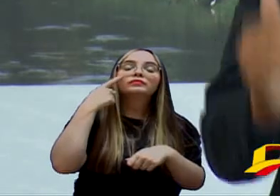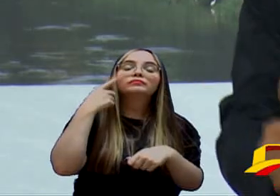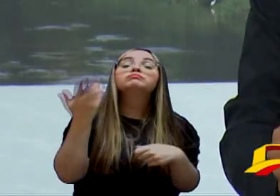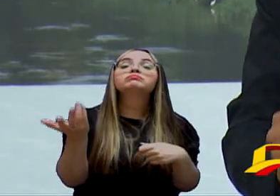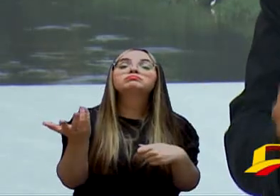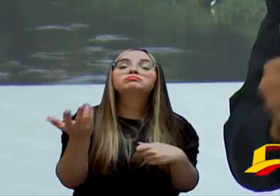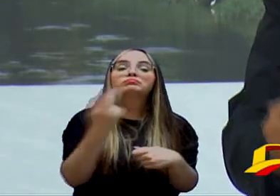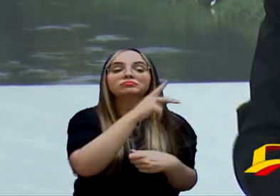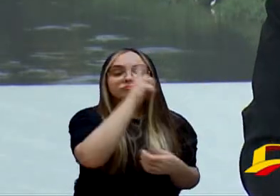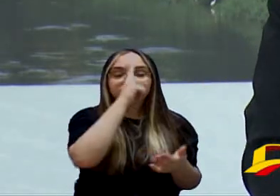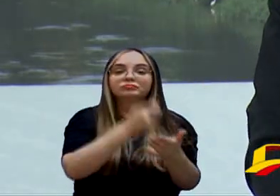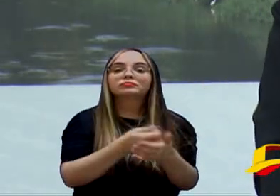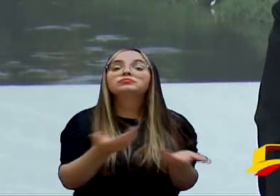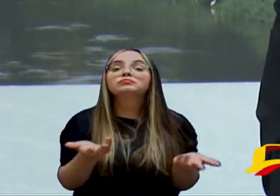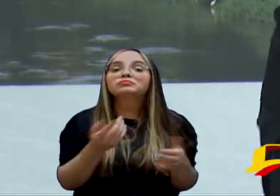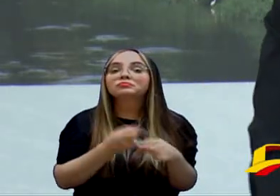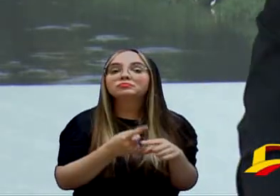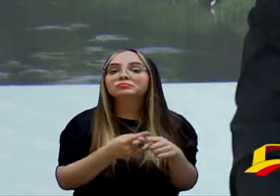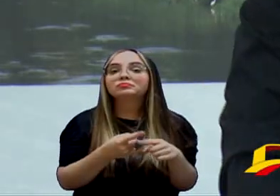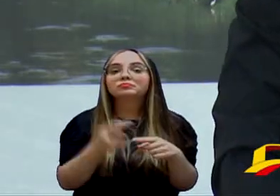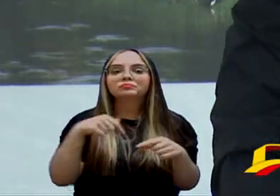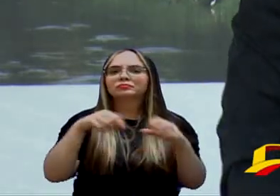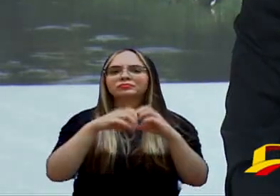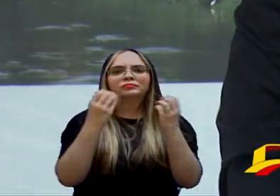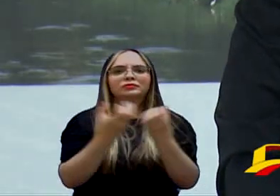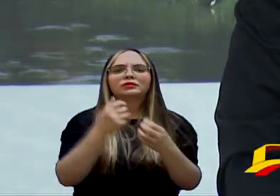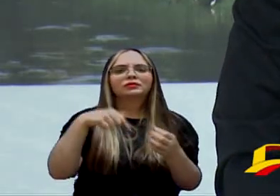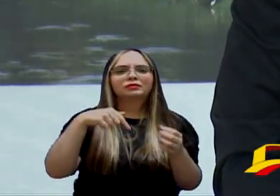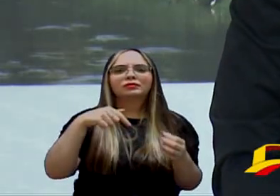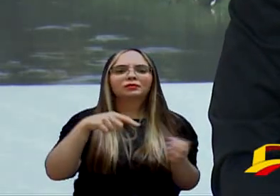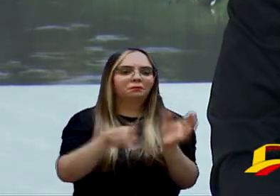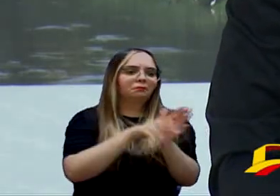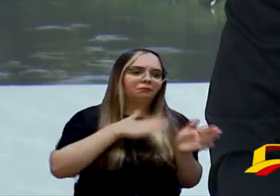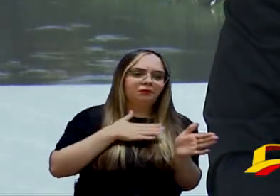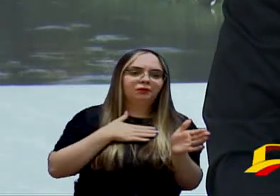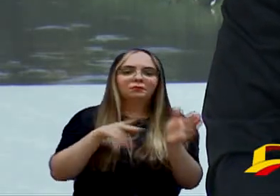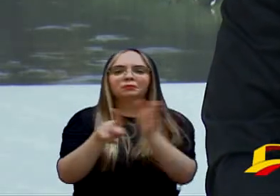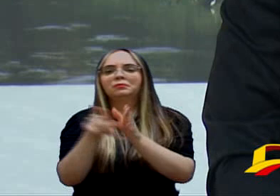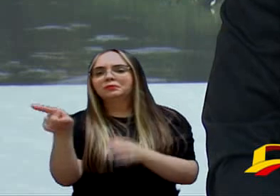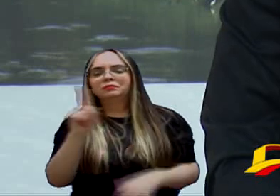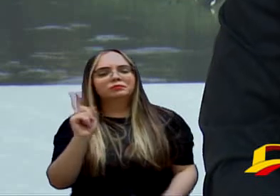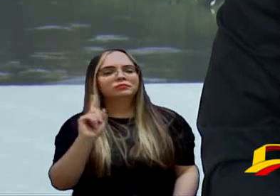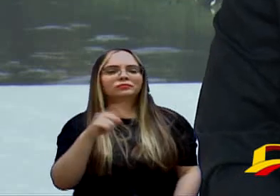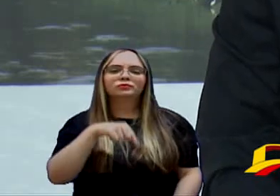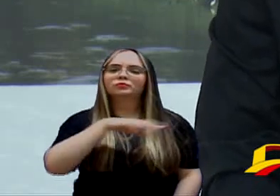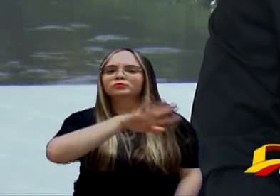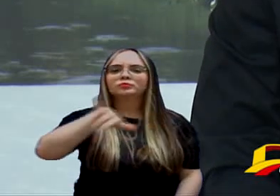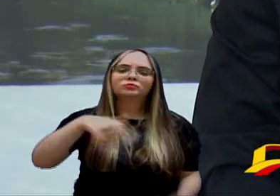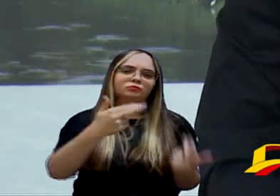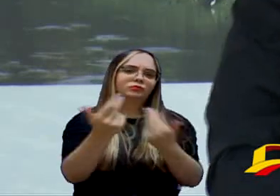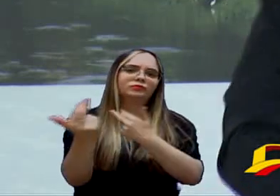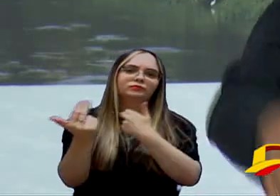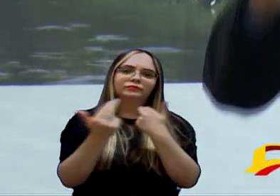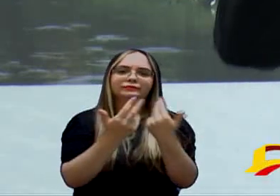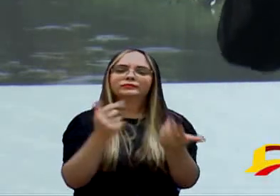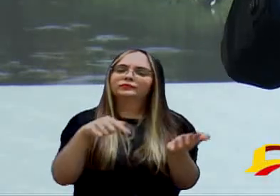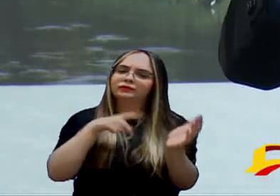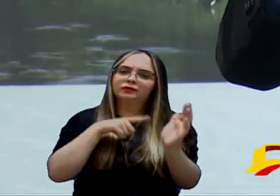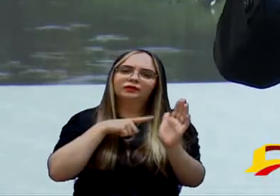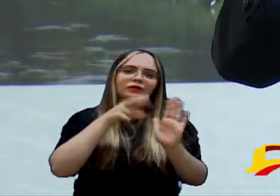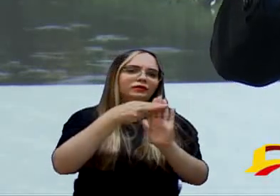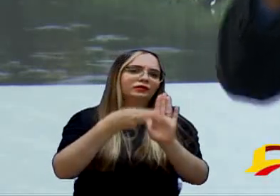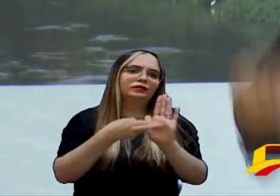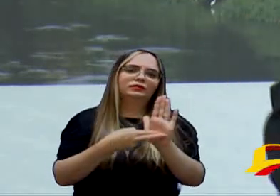vai ser a situação disso só que na casa de ninguém brasileiro só que na casa de ninguém só que tem